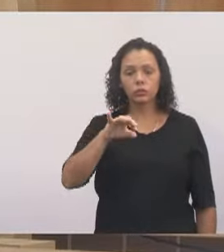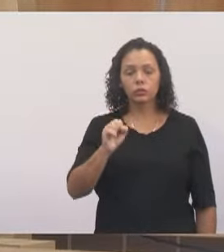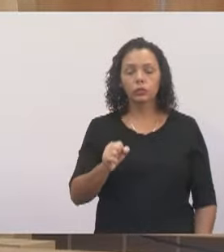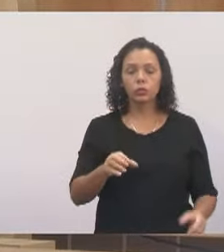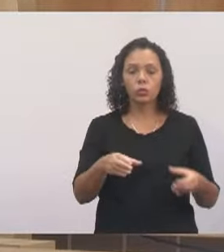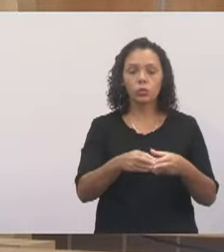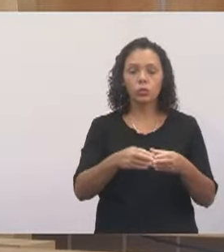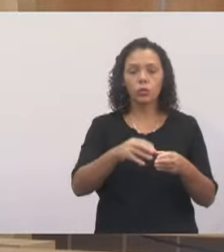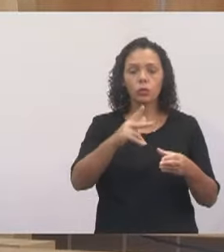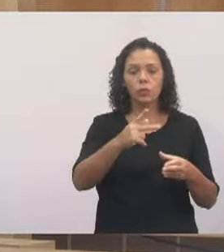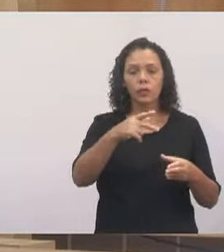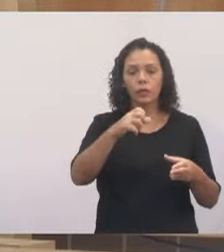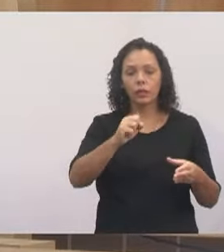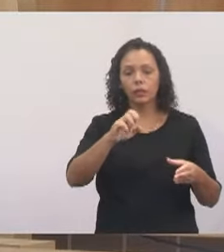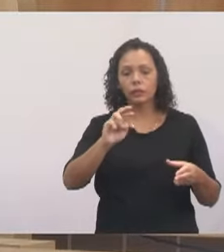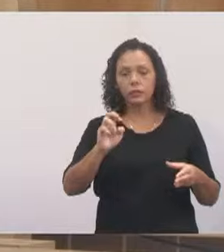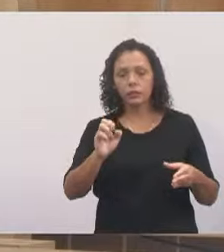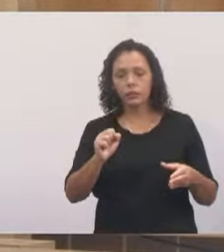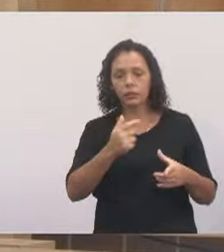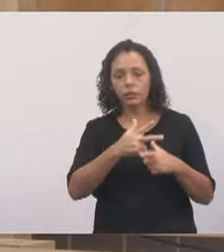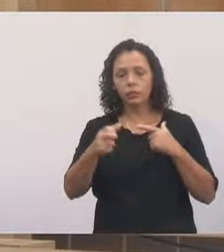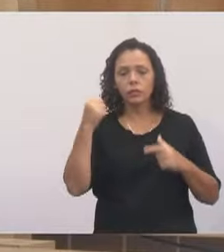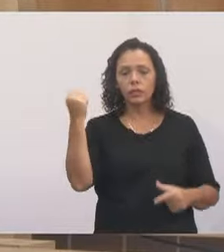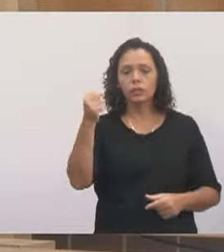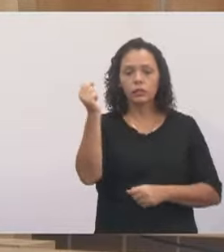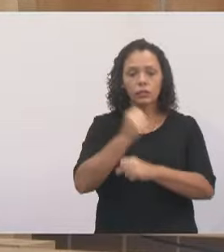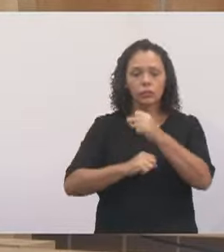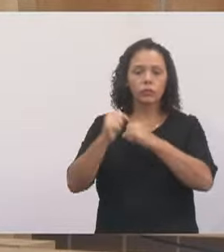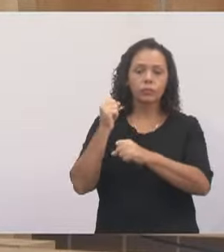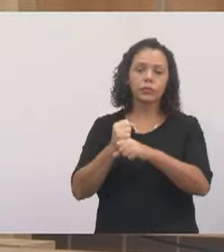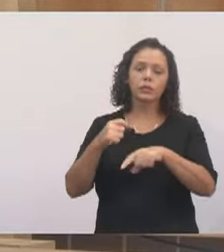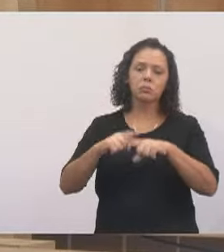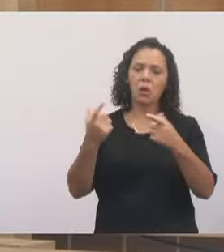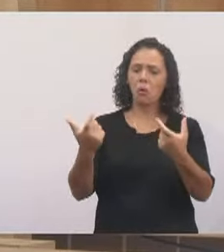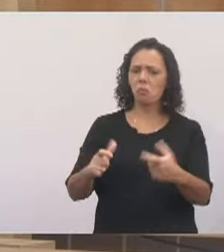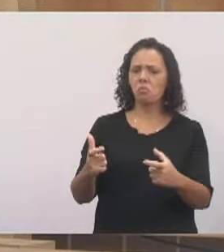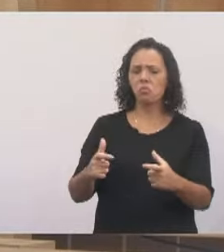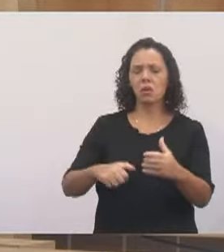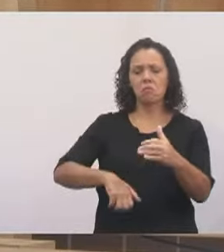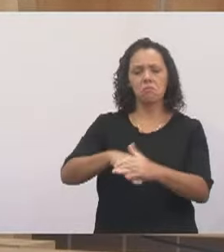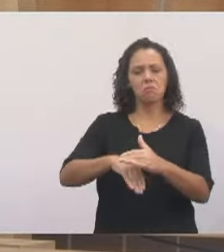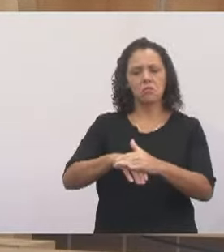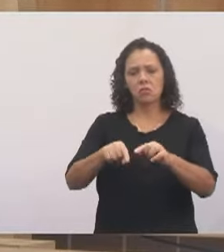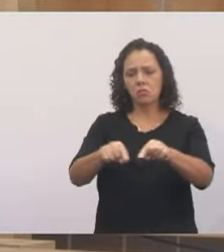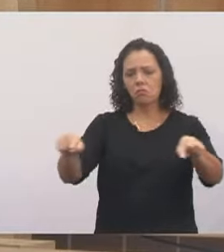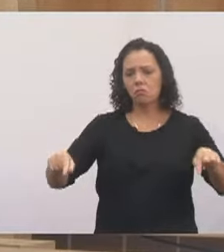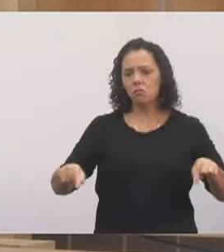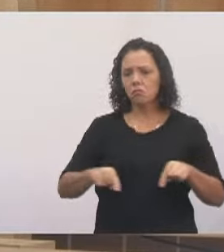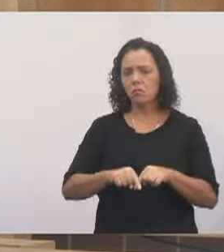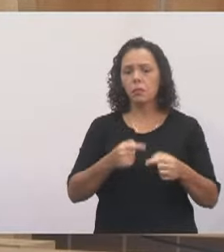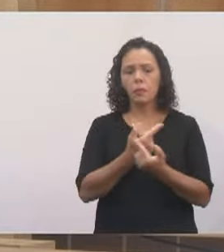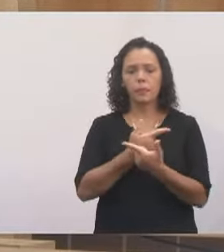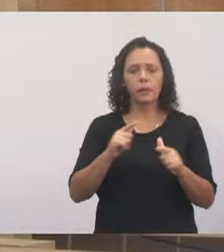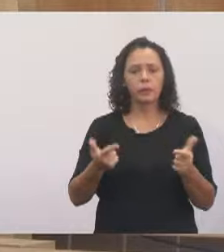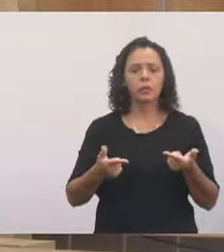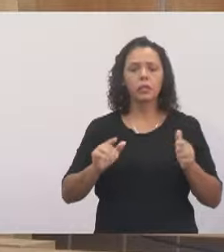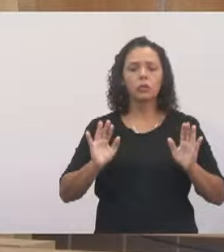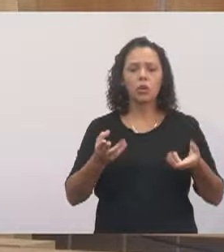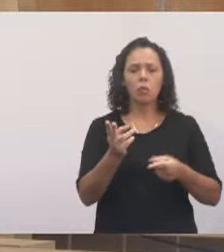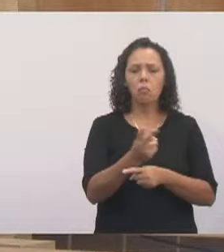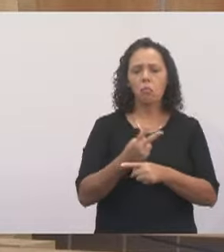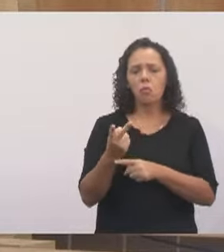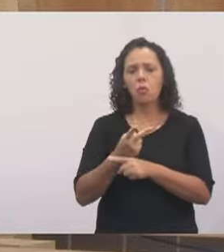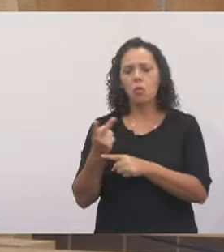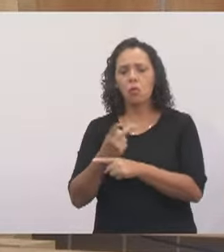está com super time, né, e não tem um campo de futebol. Né, e também a gente caçou um local para fazer e não conseguiu achar.